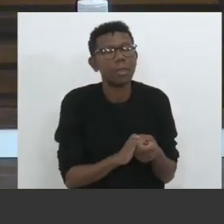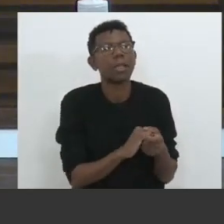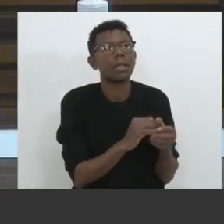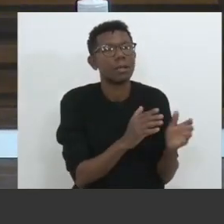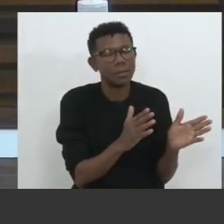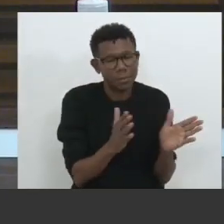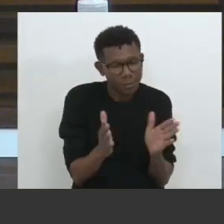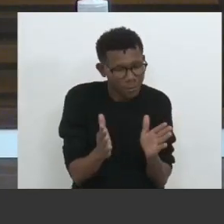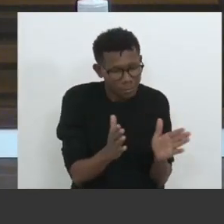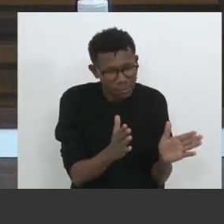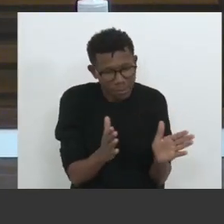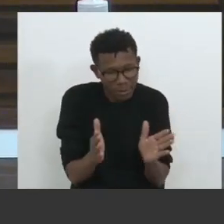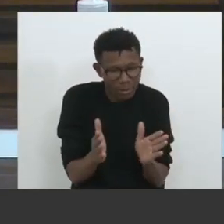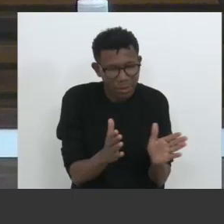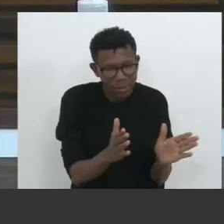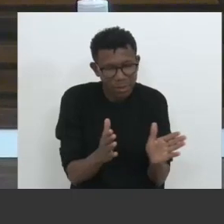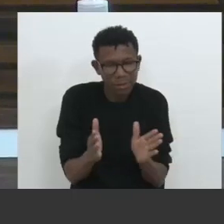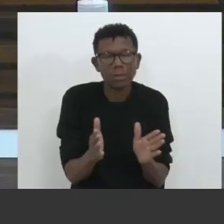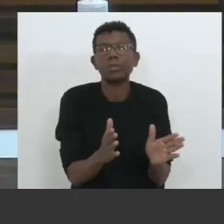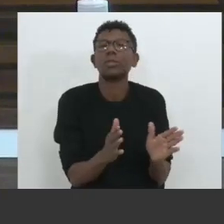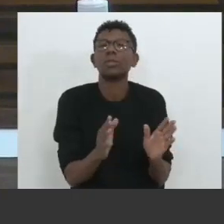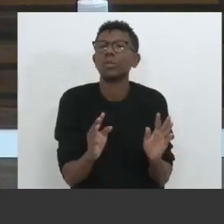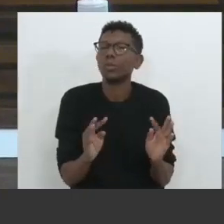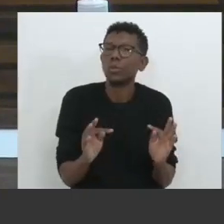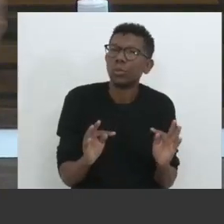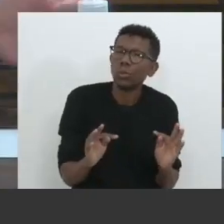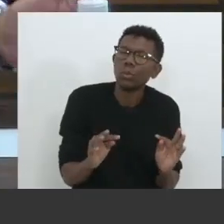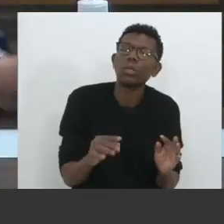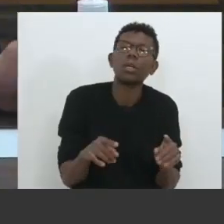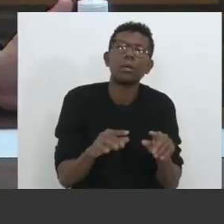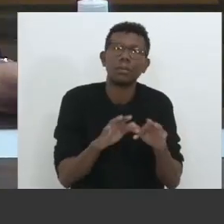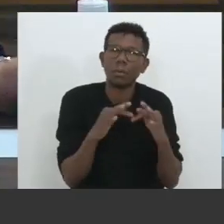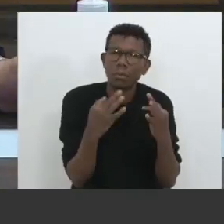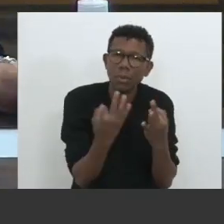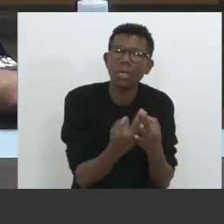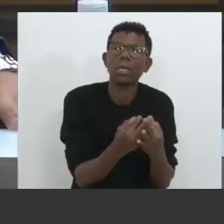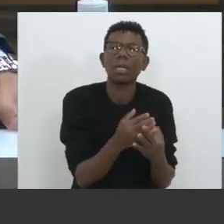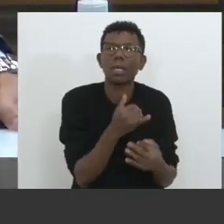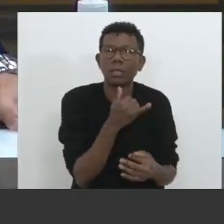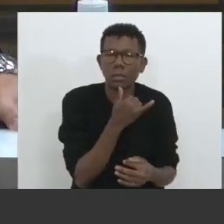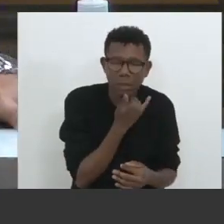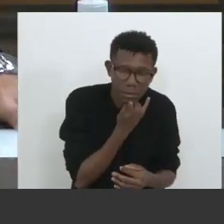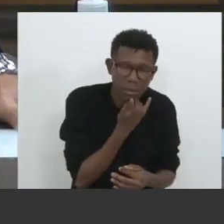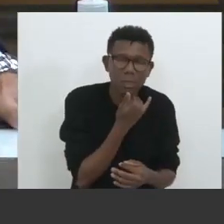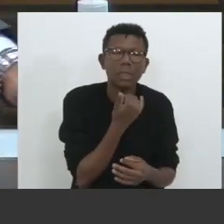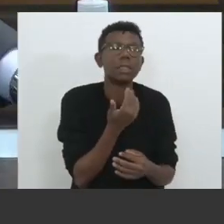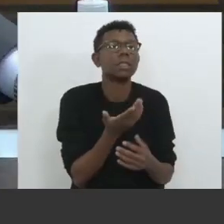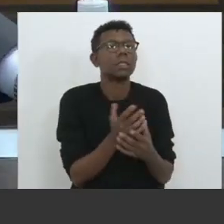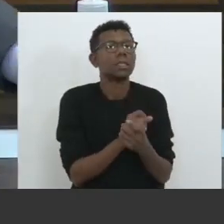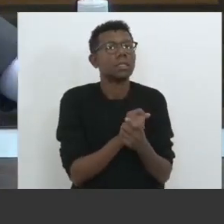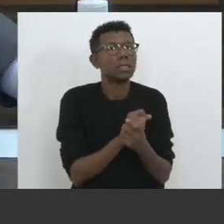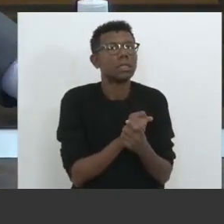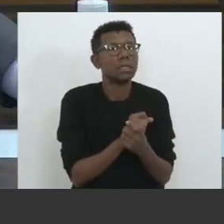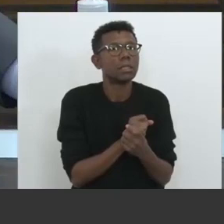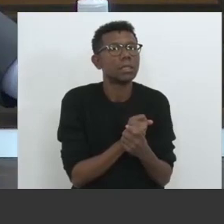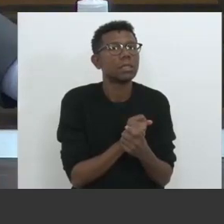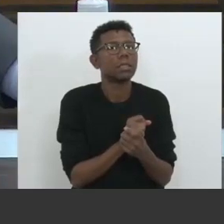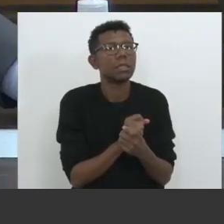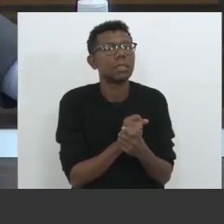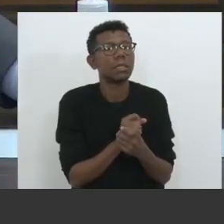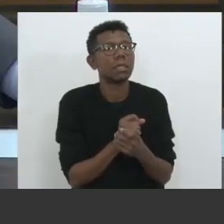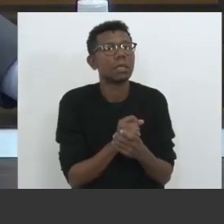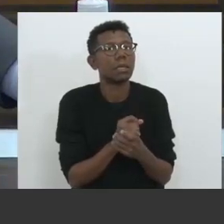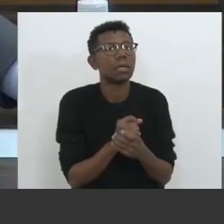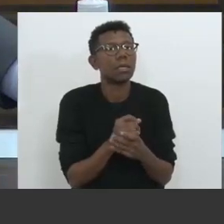lá para cá a família enlutada Brando fala em nome do Brando que a gente tinha mais relação com vocês